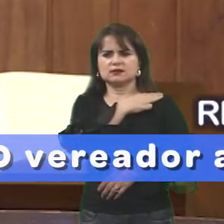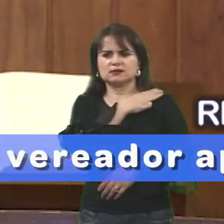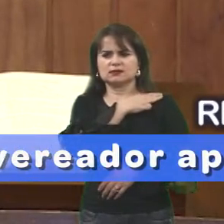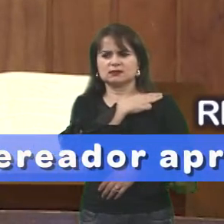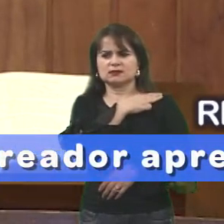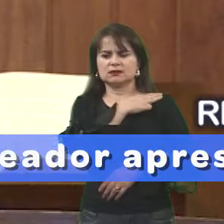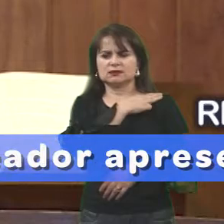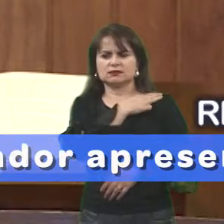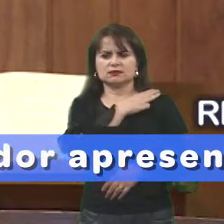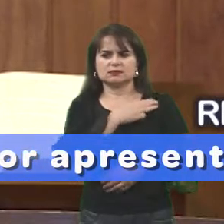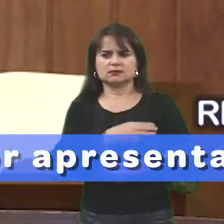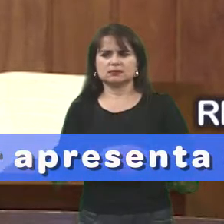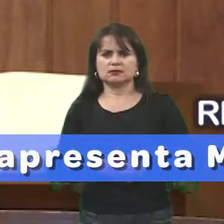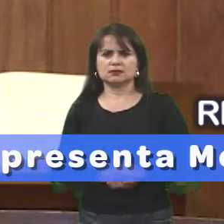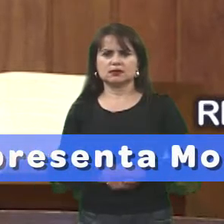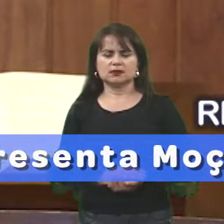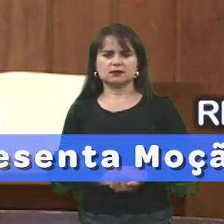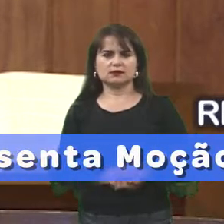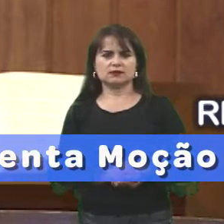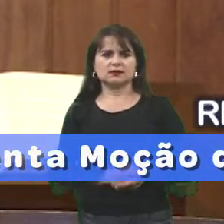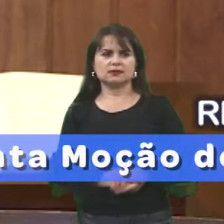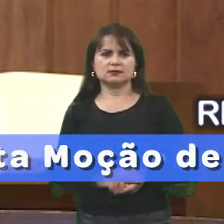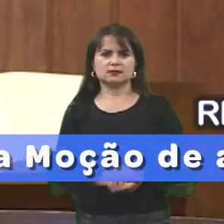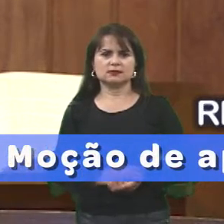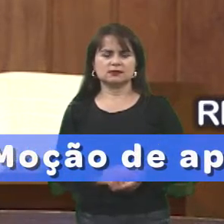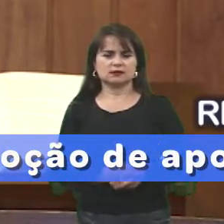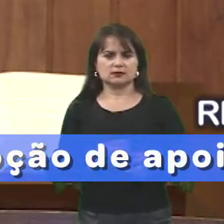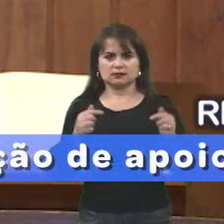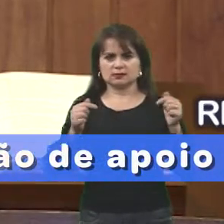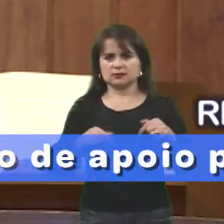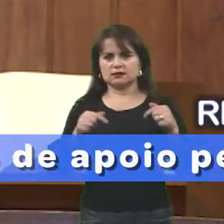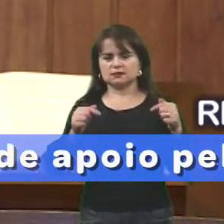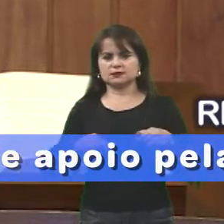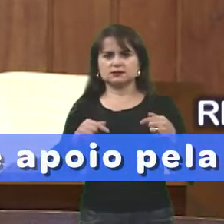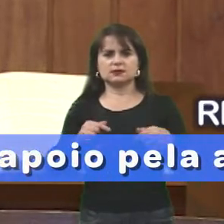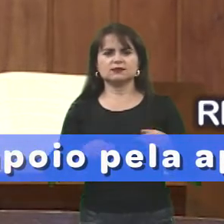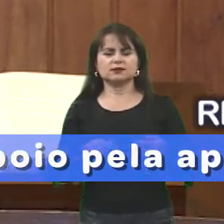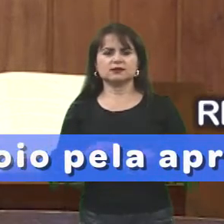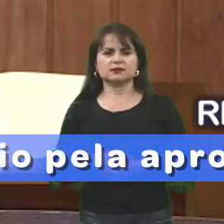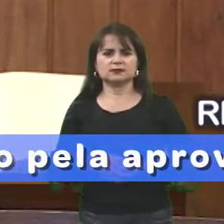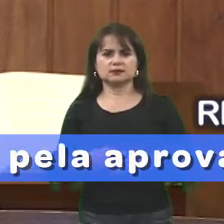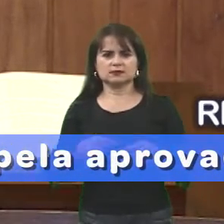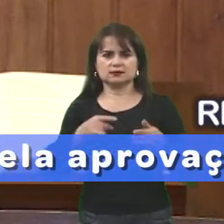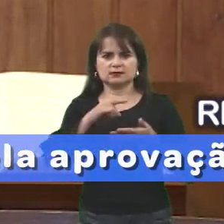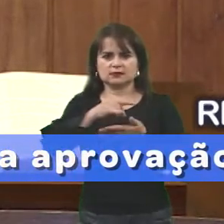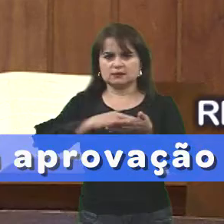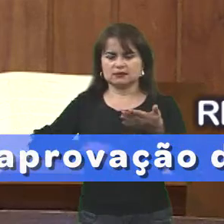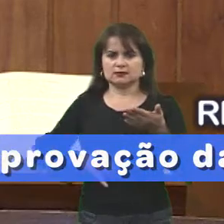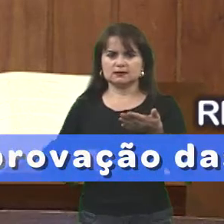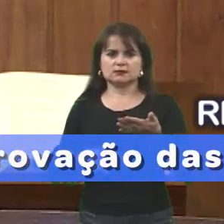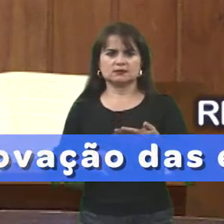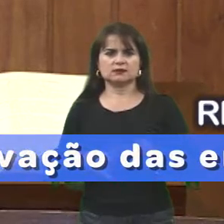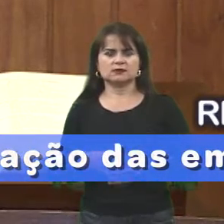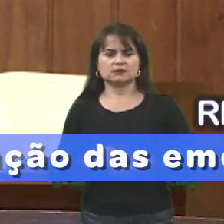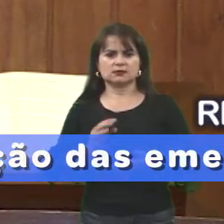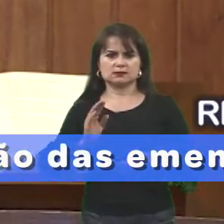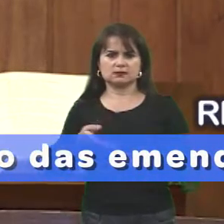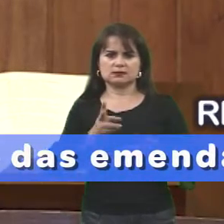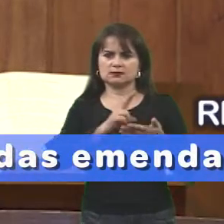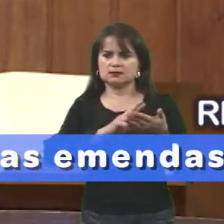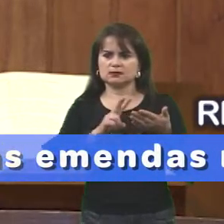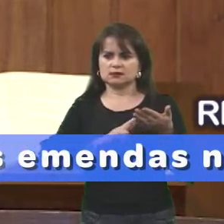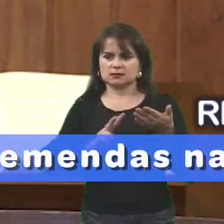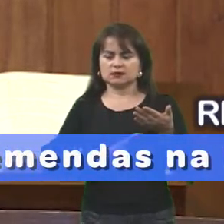maior apreço. E aqui nesse requerimento, já foi lido e já fala a preocupação